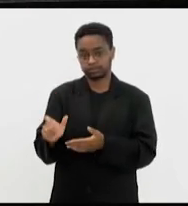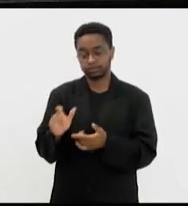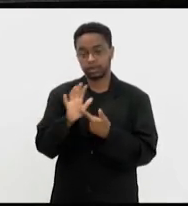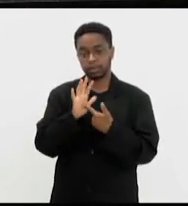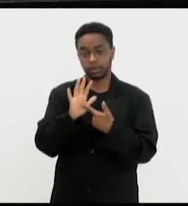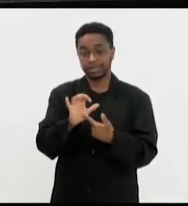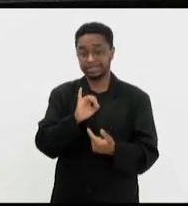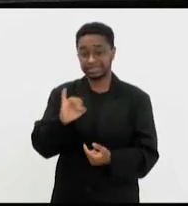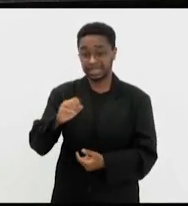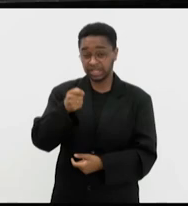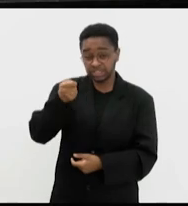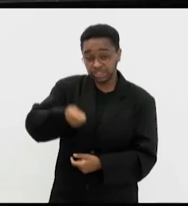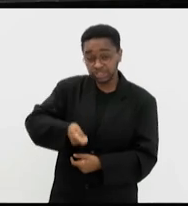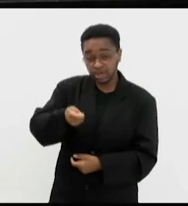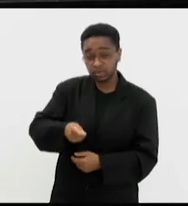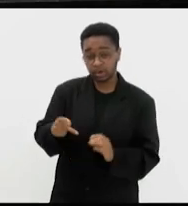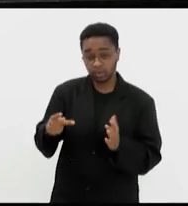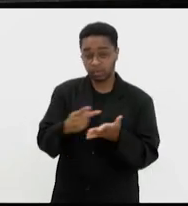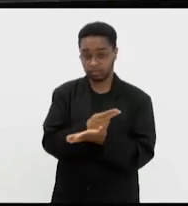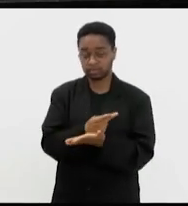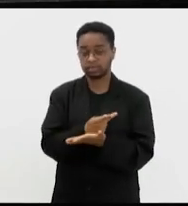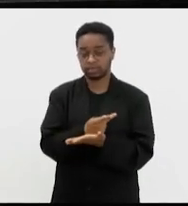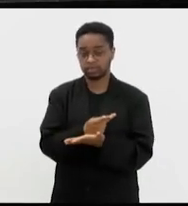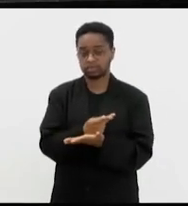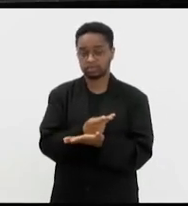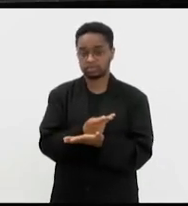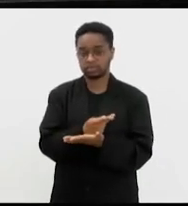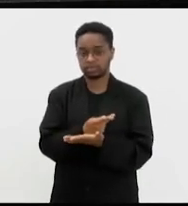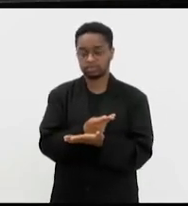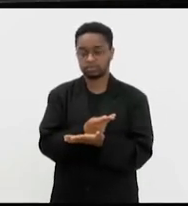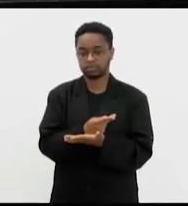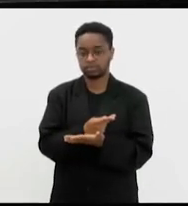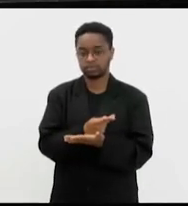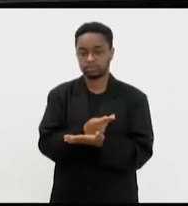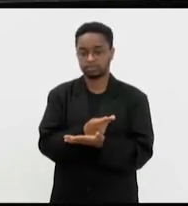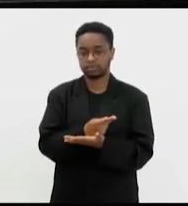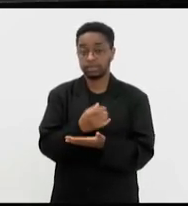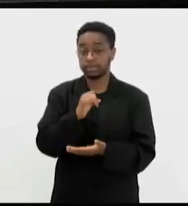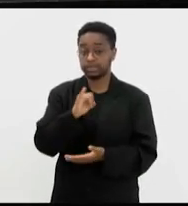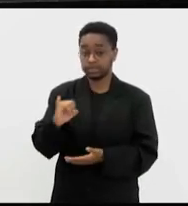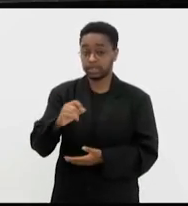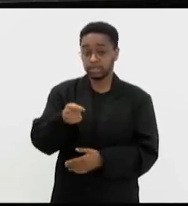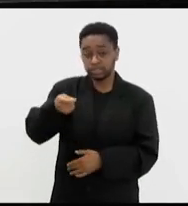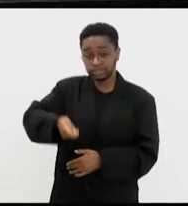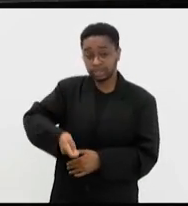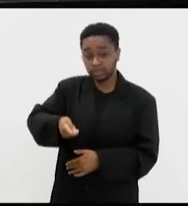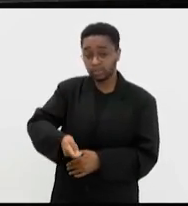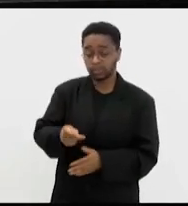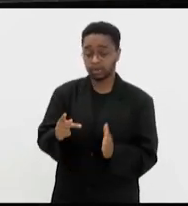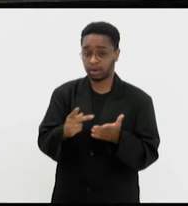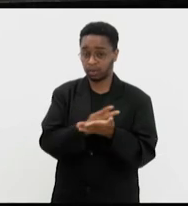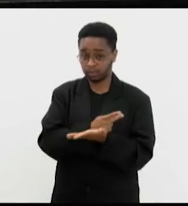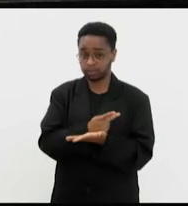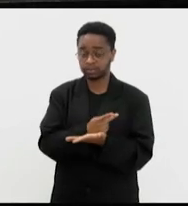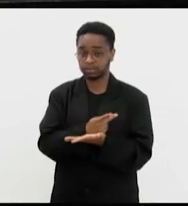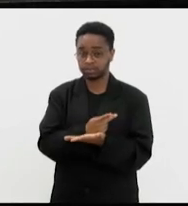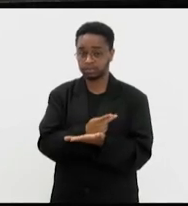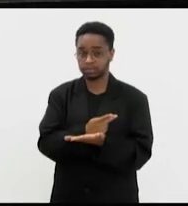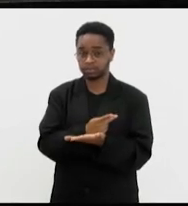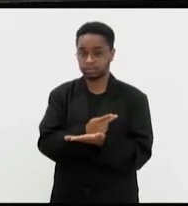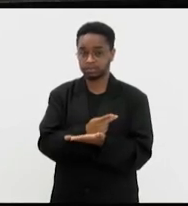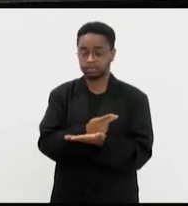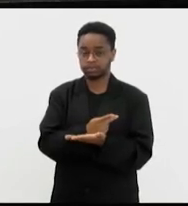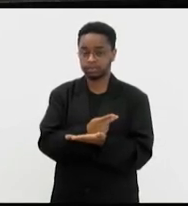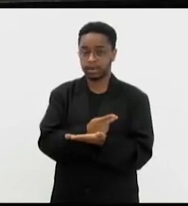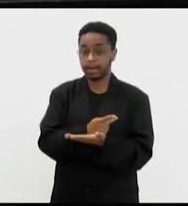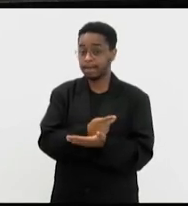ditadura se estabelece quando uma ditadura se estabelece a